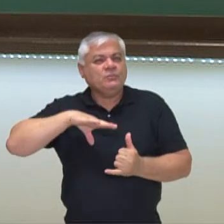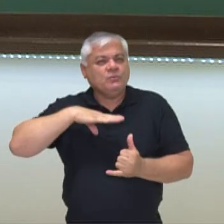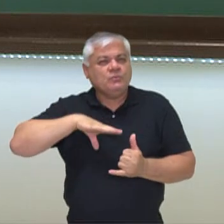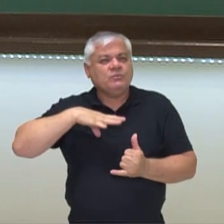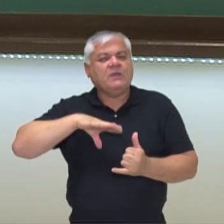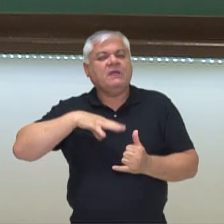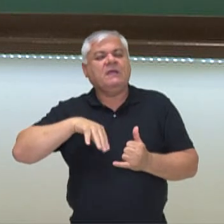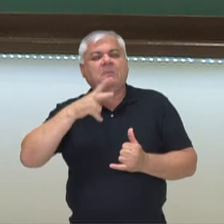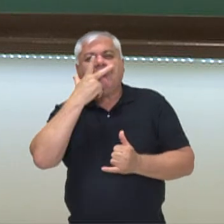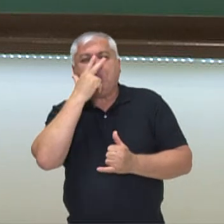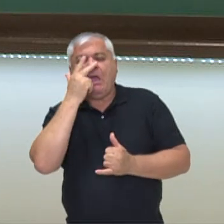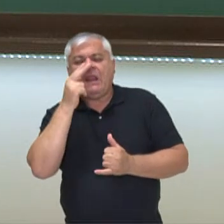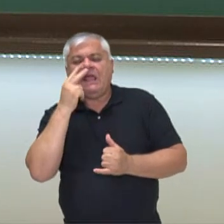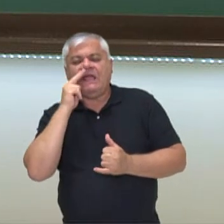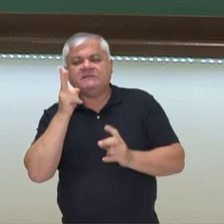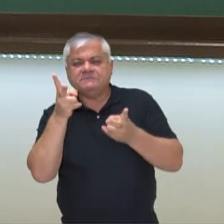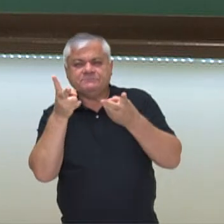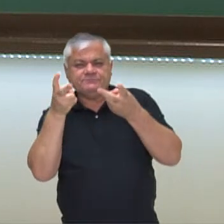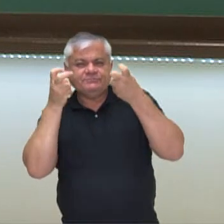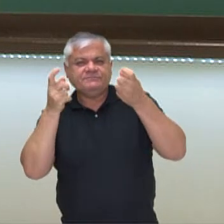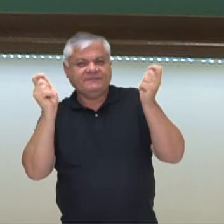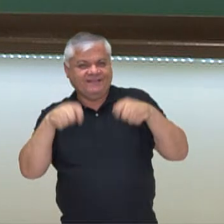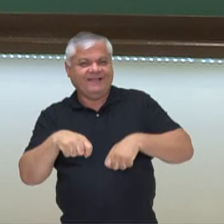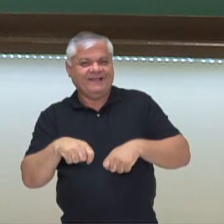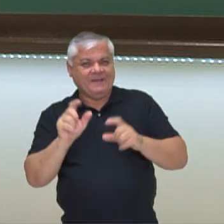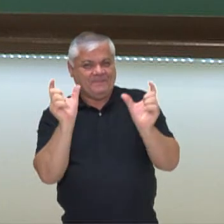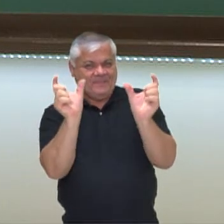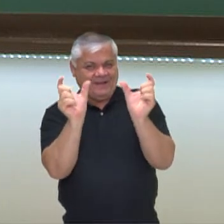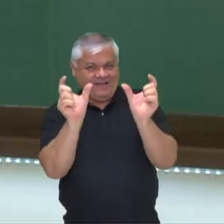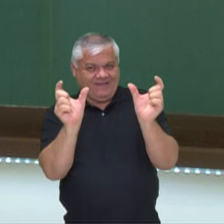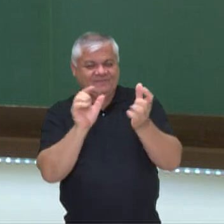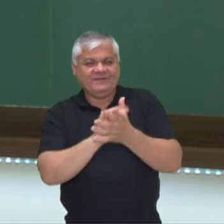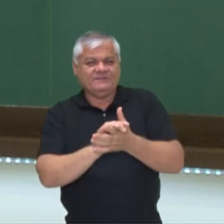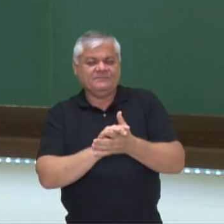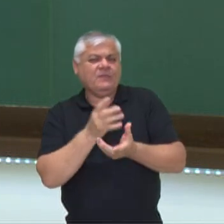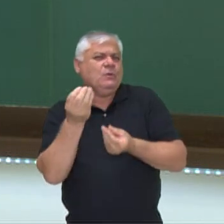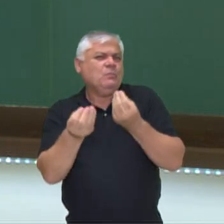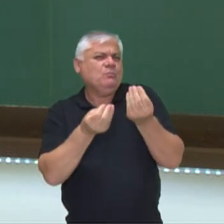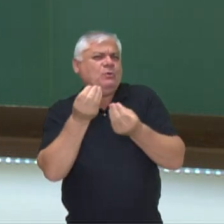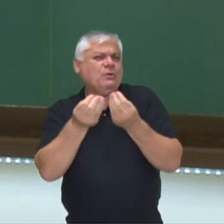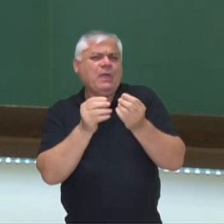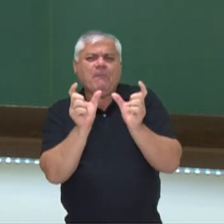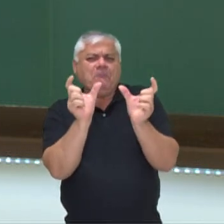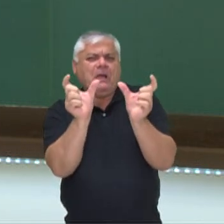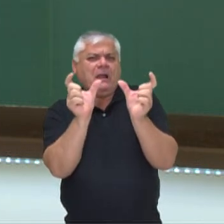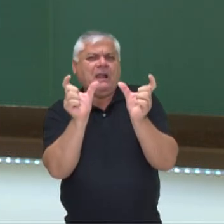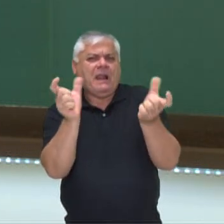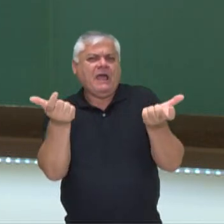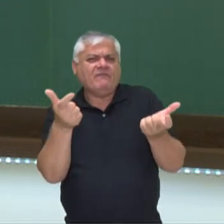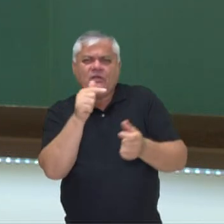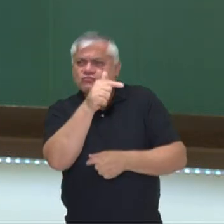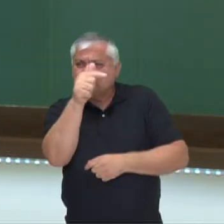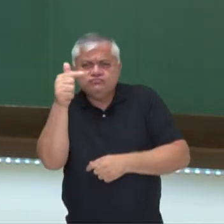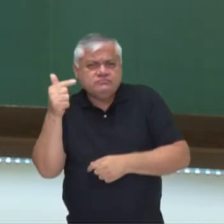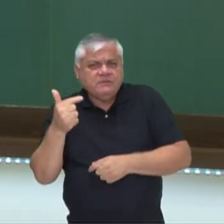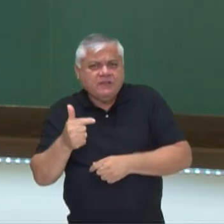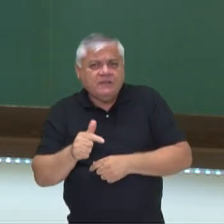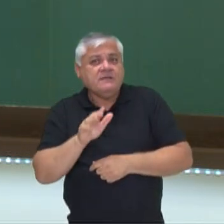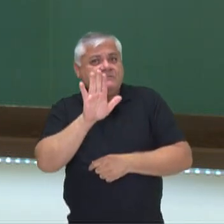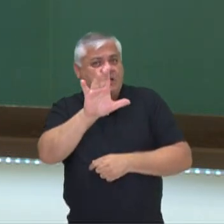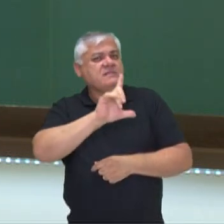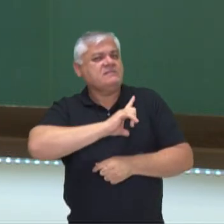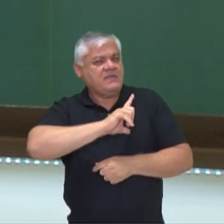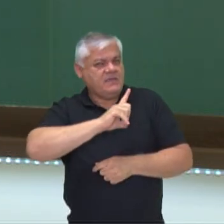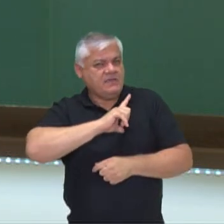palavras transparentes, transparent words. E qual é o motivo desse nome? Elas não aparecem no slide? Aparecem